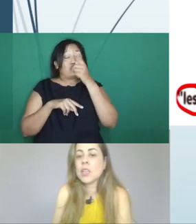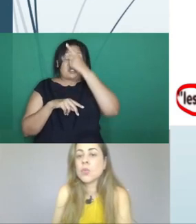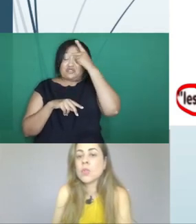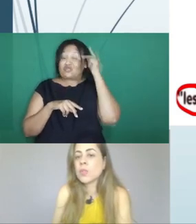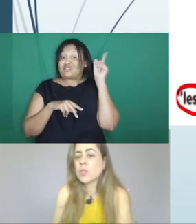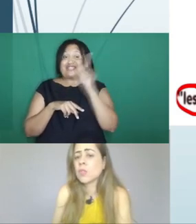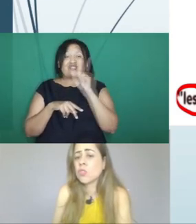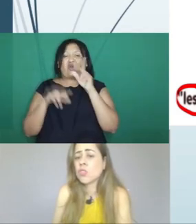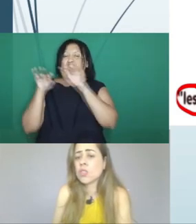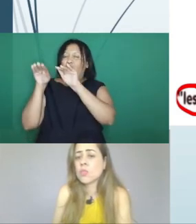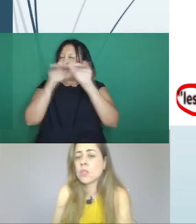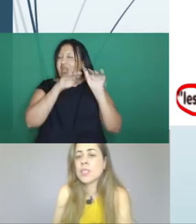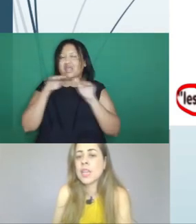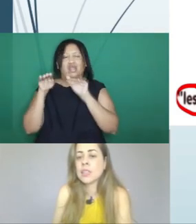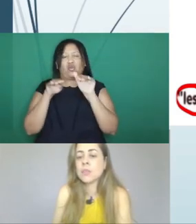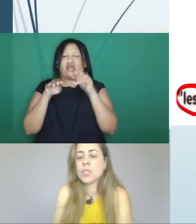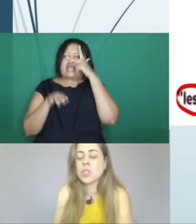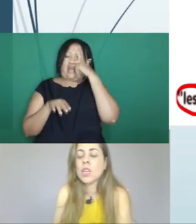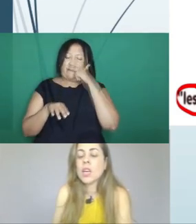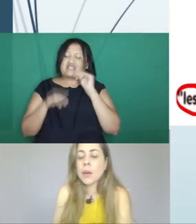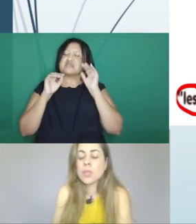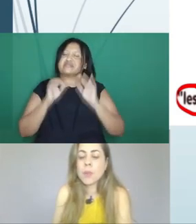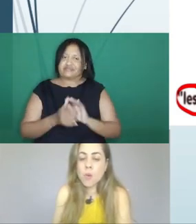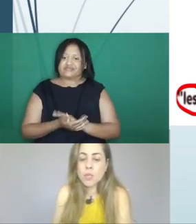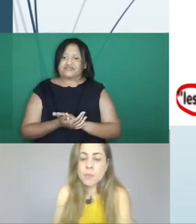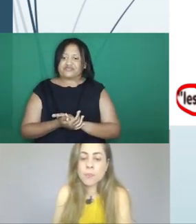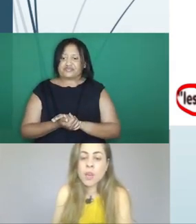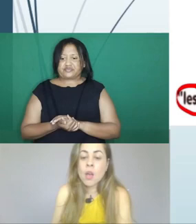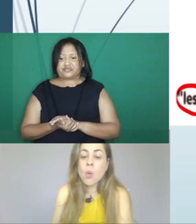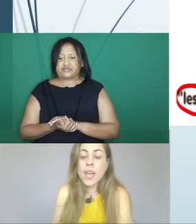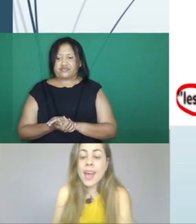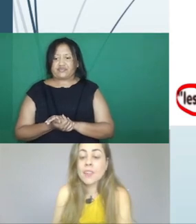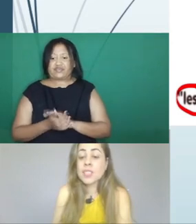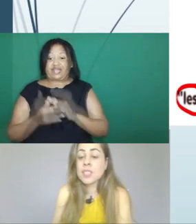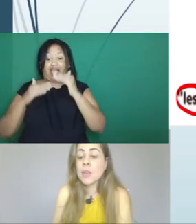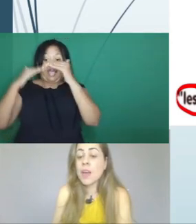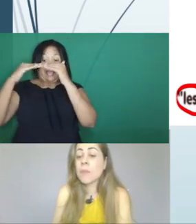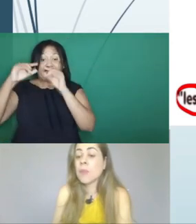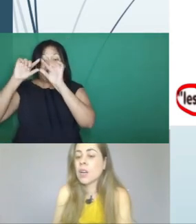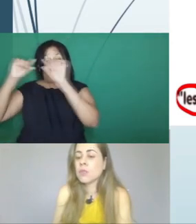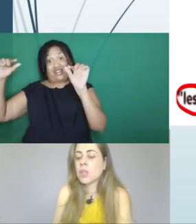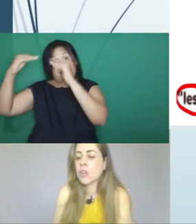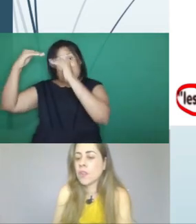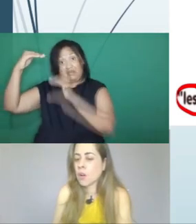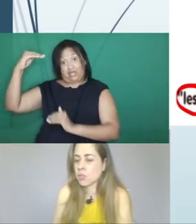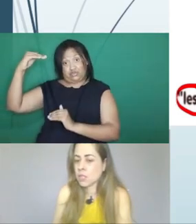aqui que duas pessoas autistas não são exatamente a mesma coisa o errado